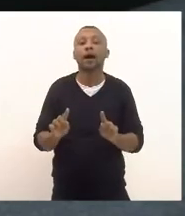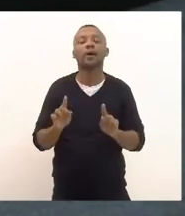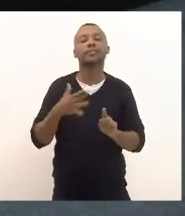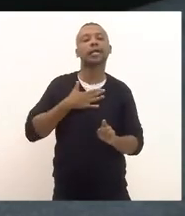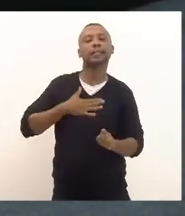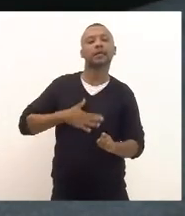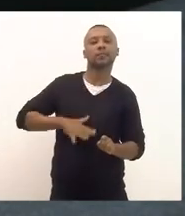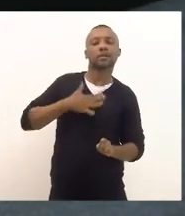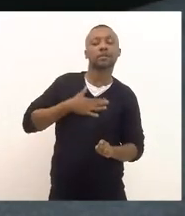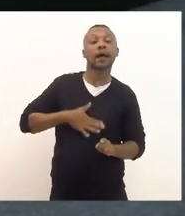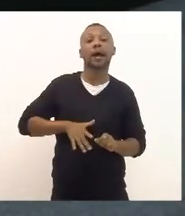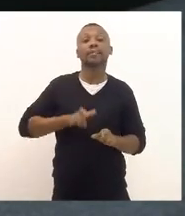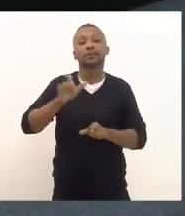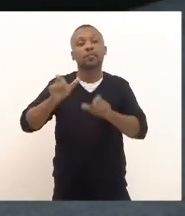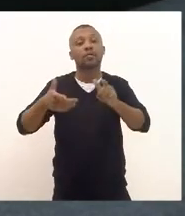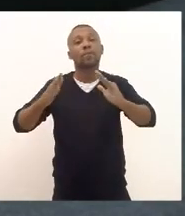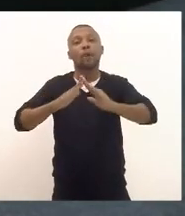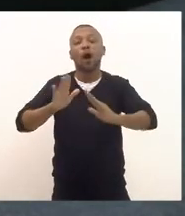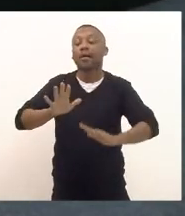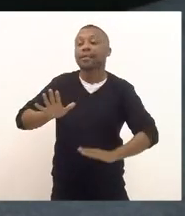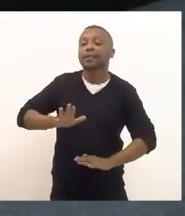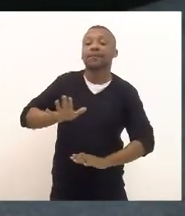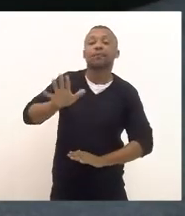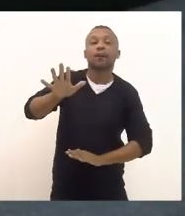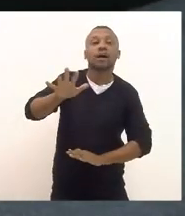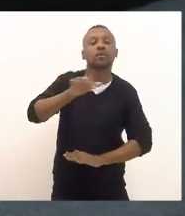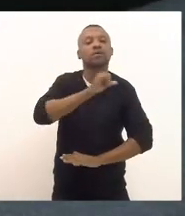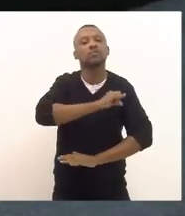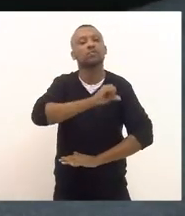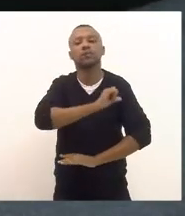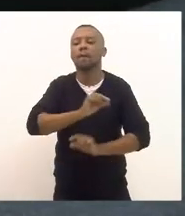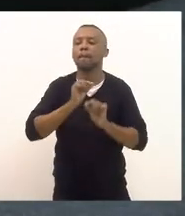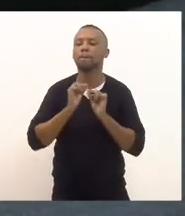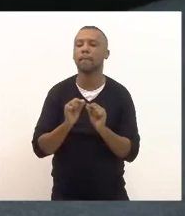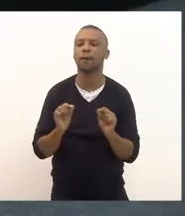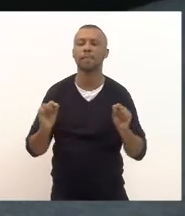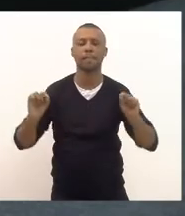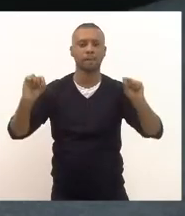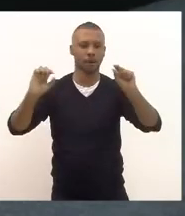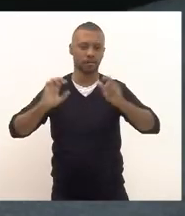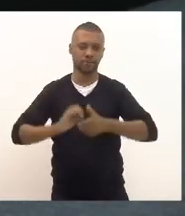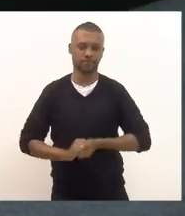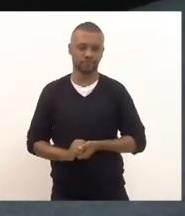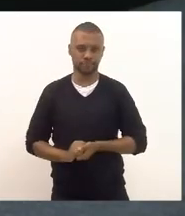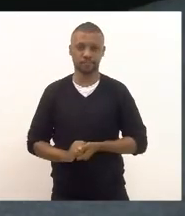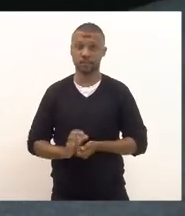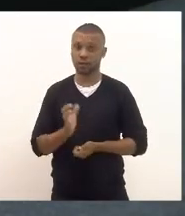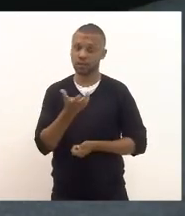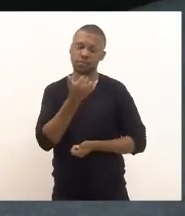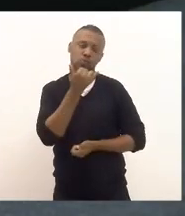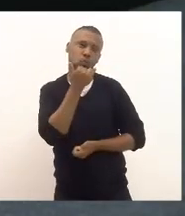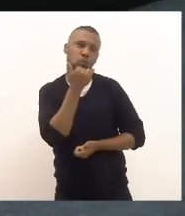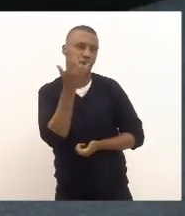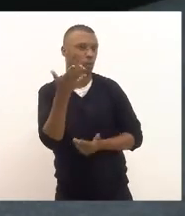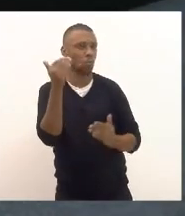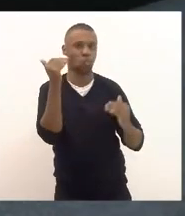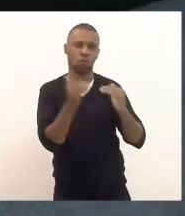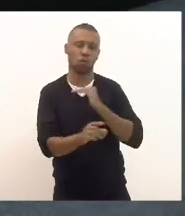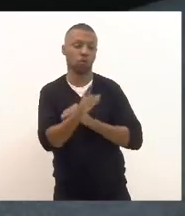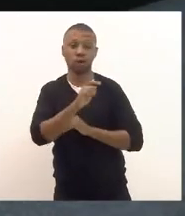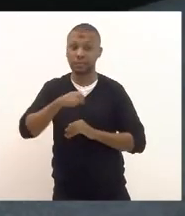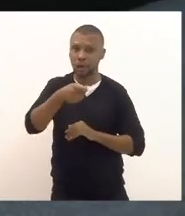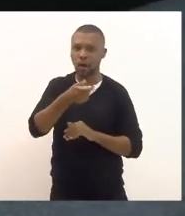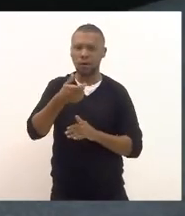daqueles que moram nas comunidades do Rio de Janeiro eu quero rechaçar a palavra chacina